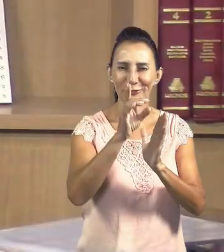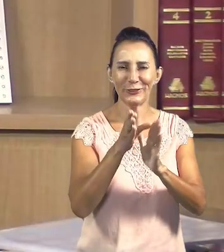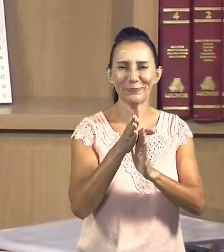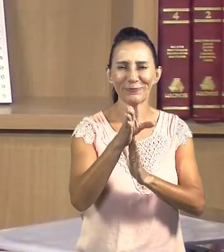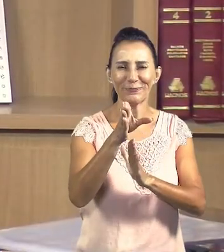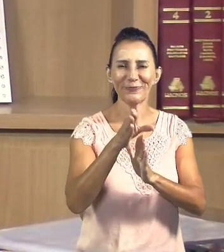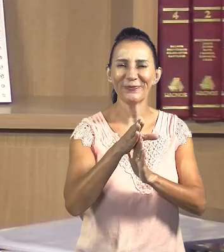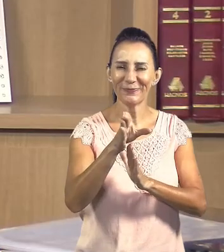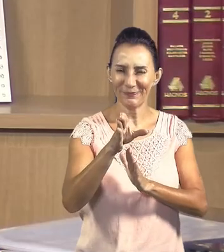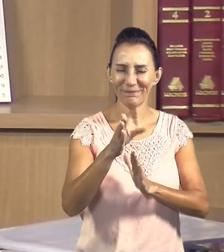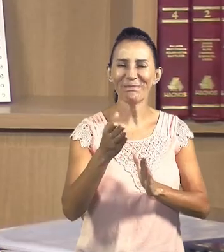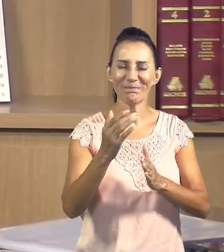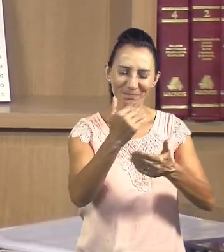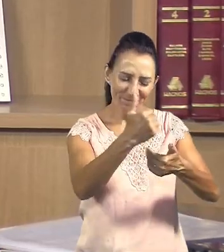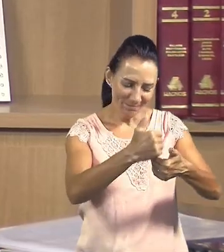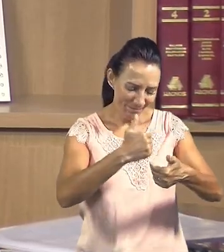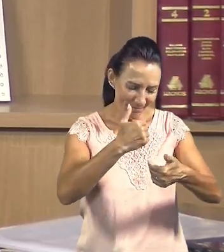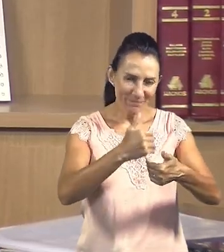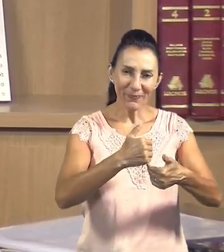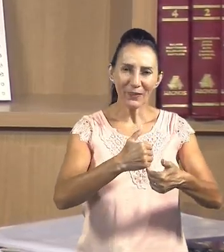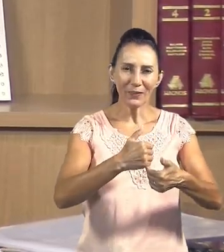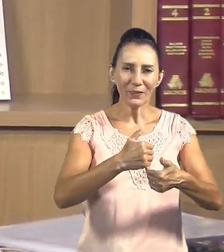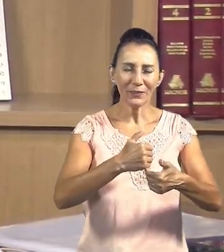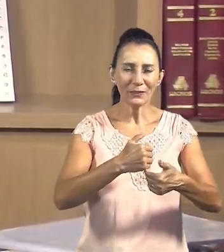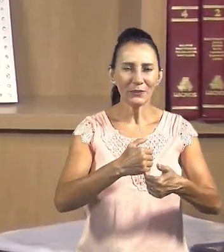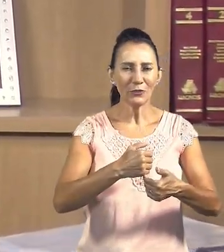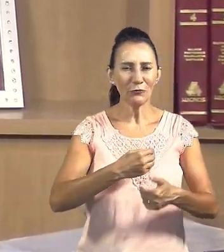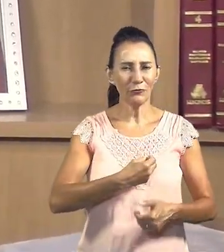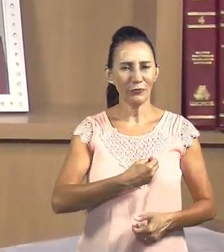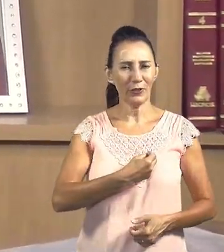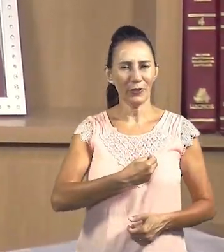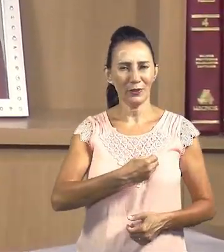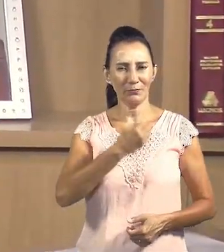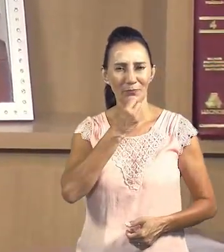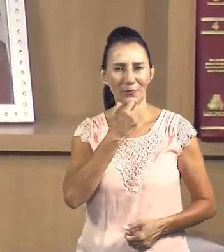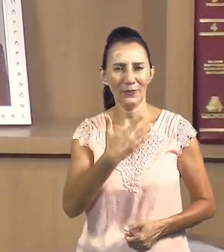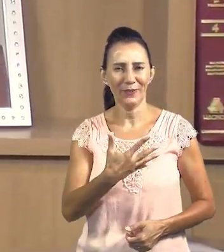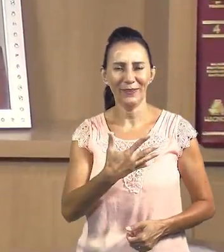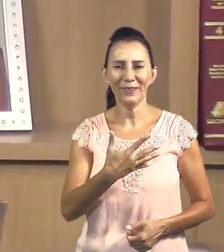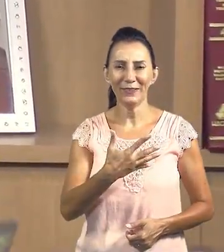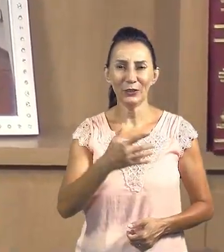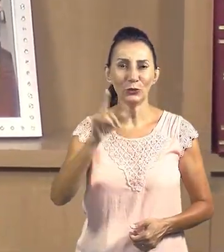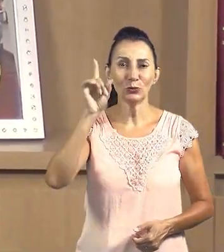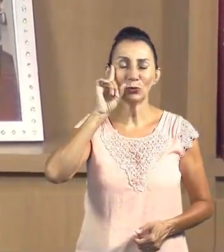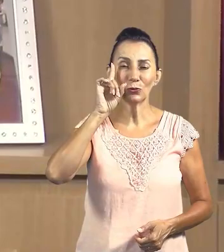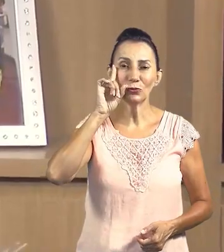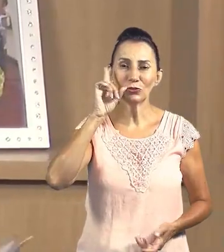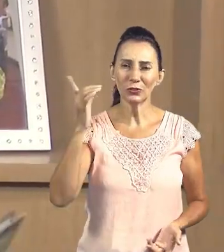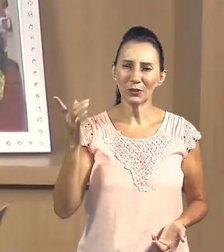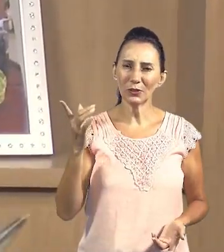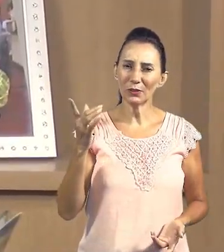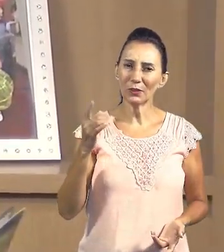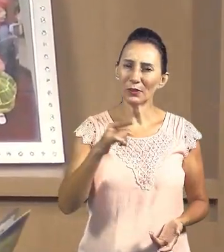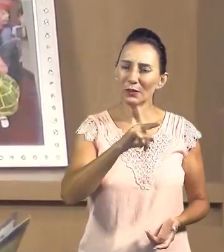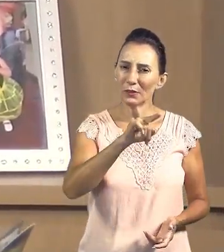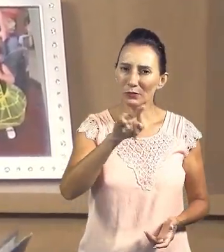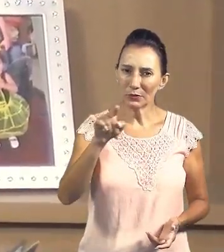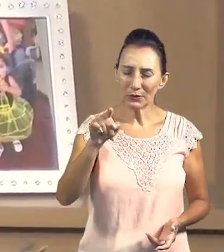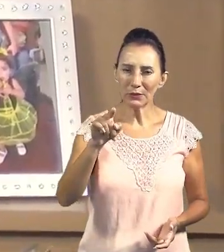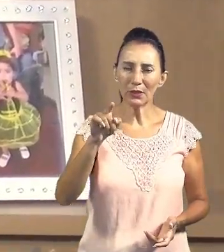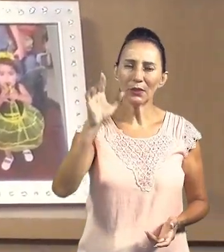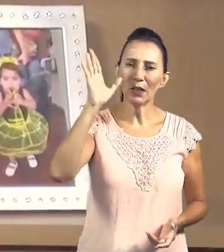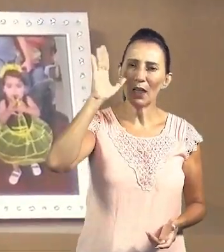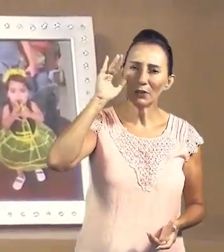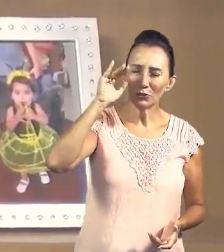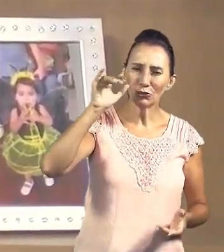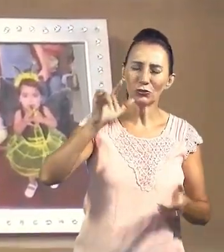Deus. A palavra de Deus, ela nos ilumina, ela gera vida. Todos os dias, você